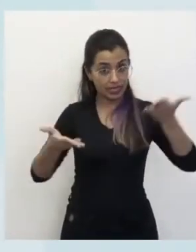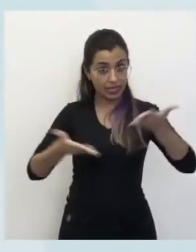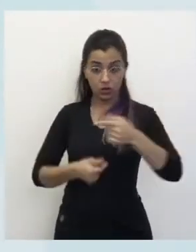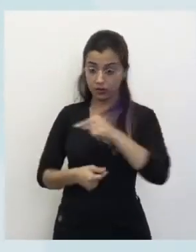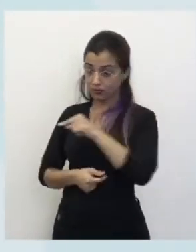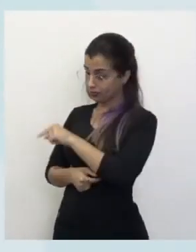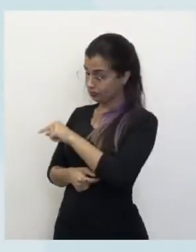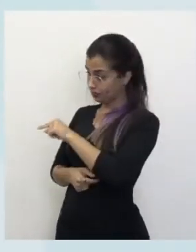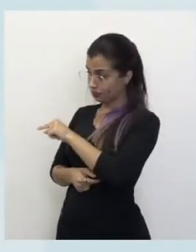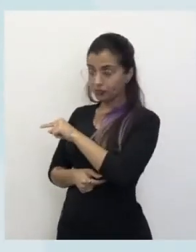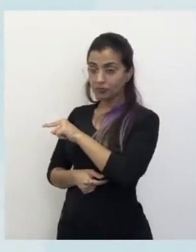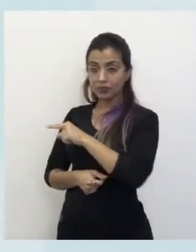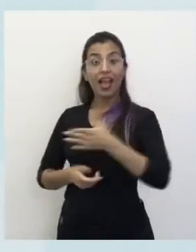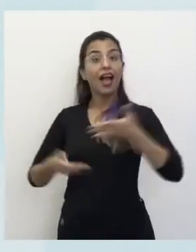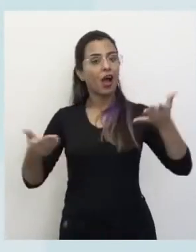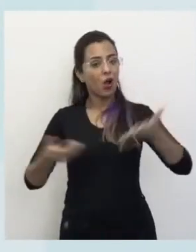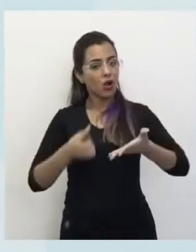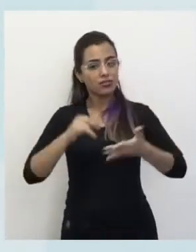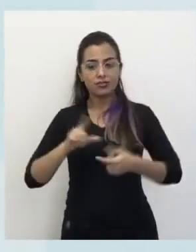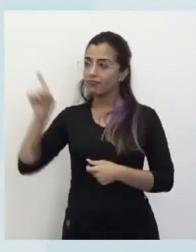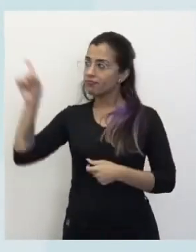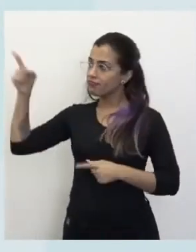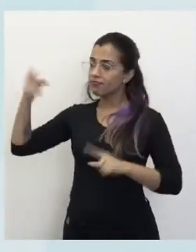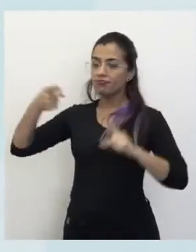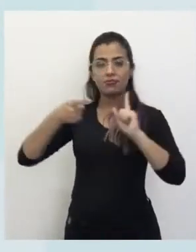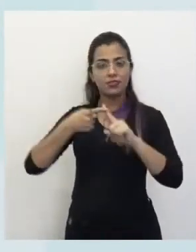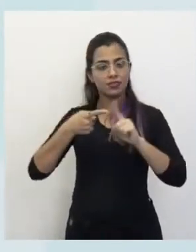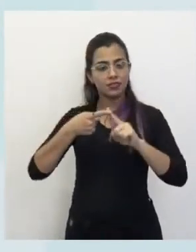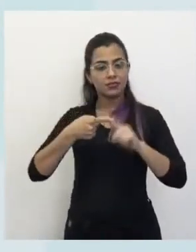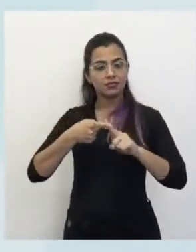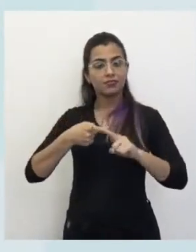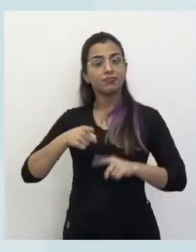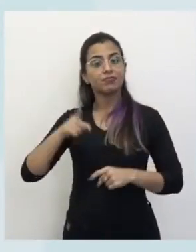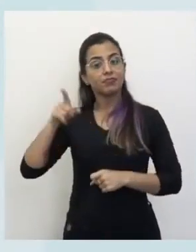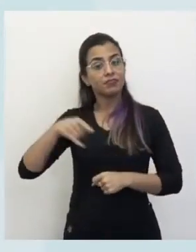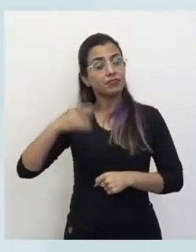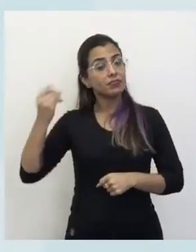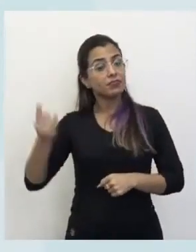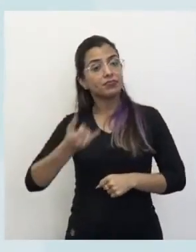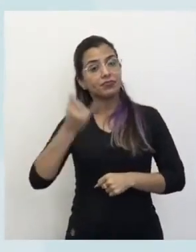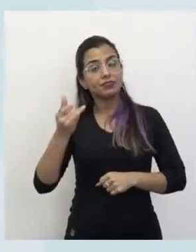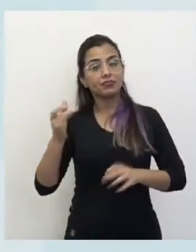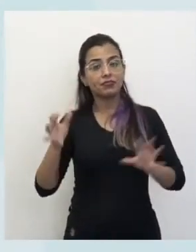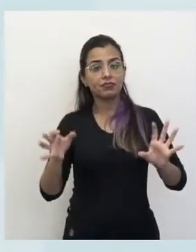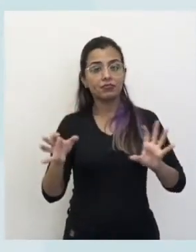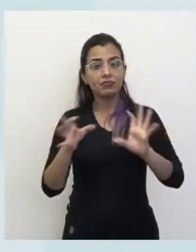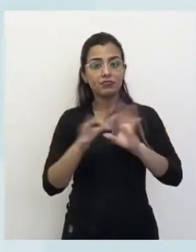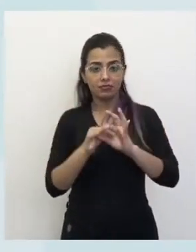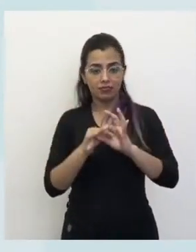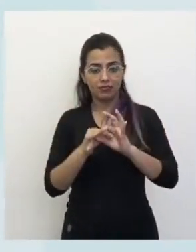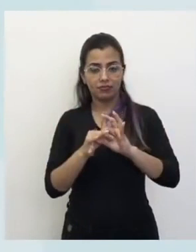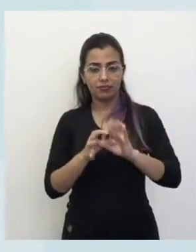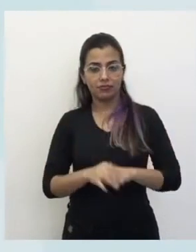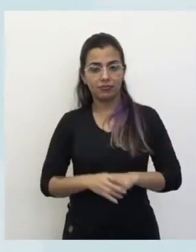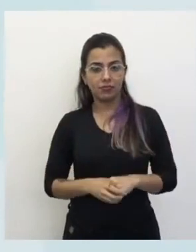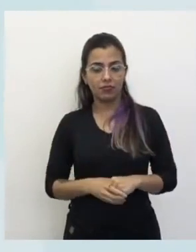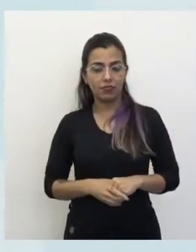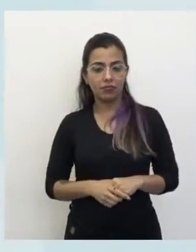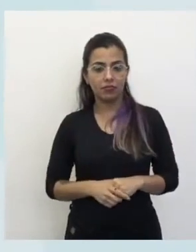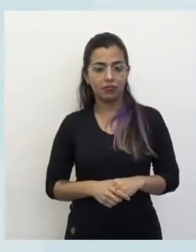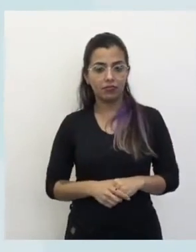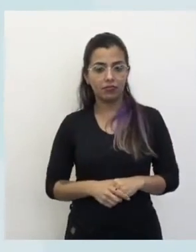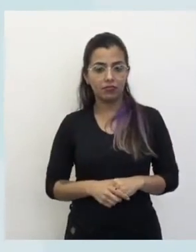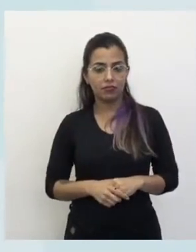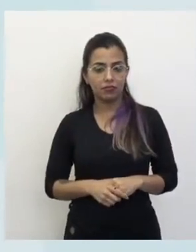duas orações, sendo que uma delas é fundamental para a construção do sentido completo da outra. Então